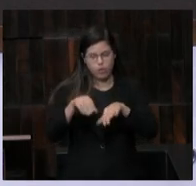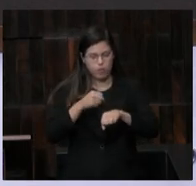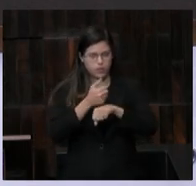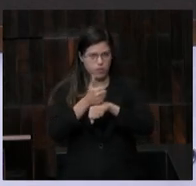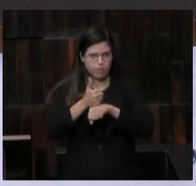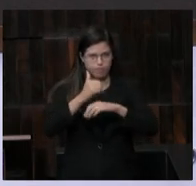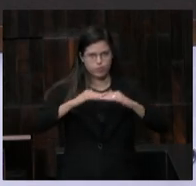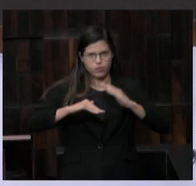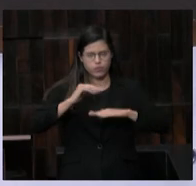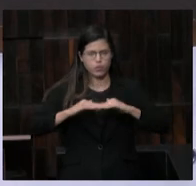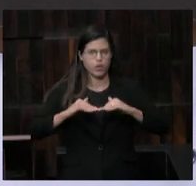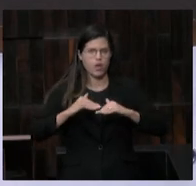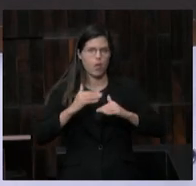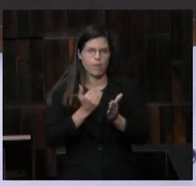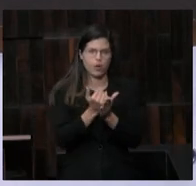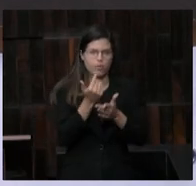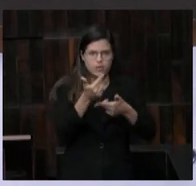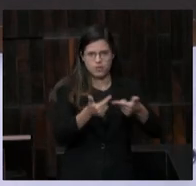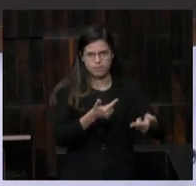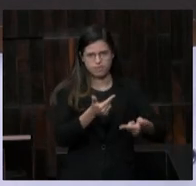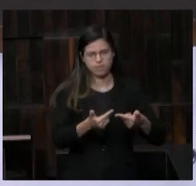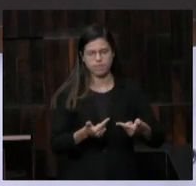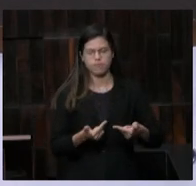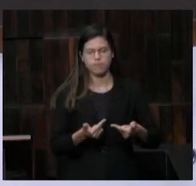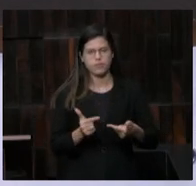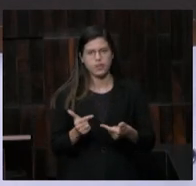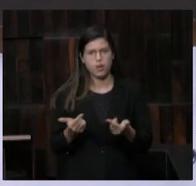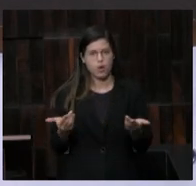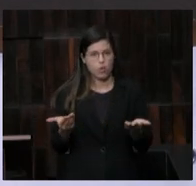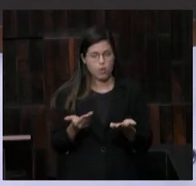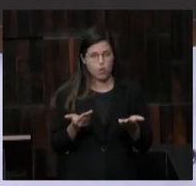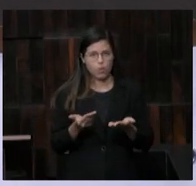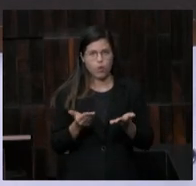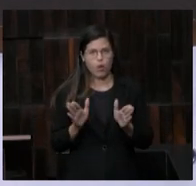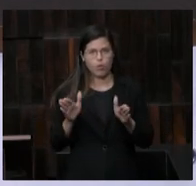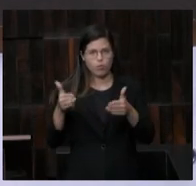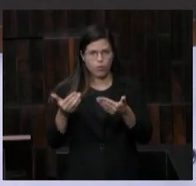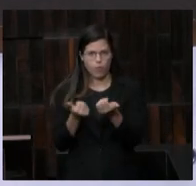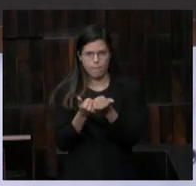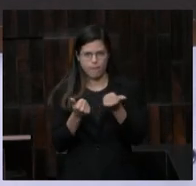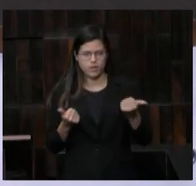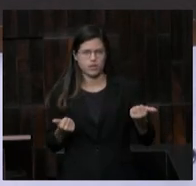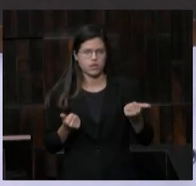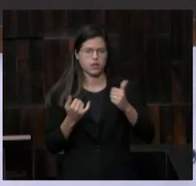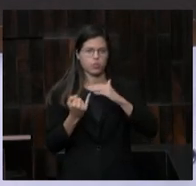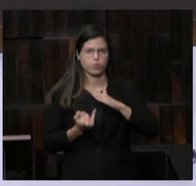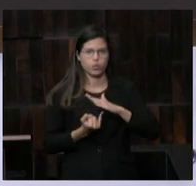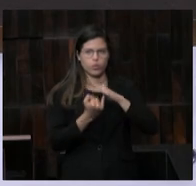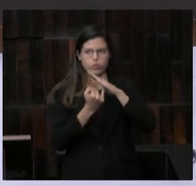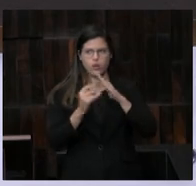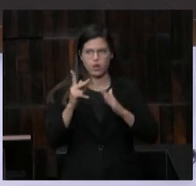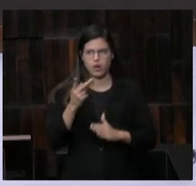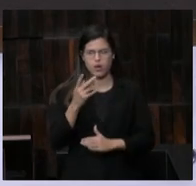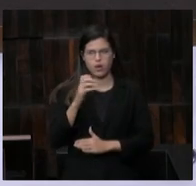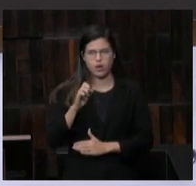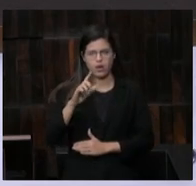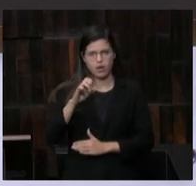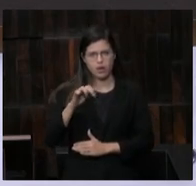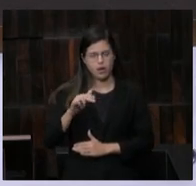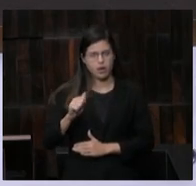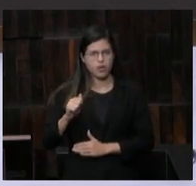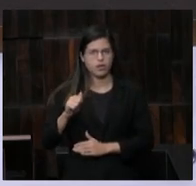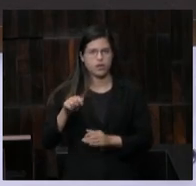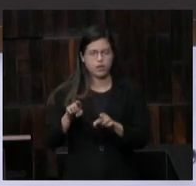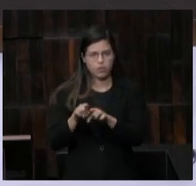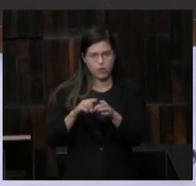de trabalho. Atualmente, nós estamos com foco também em parceria, né, com o Instituto Helena Antipoff, com a Secretaria